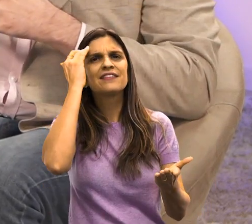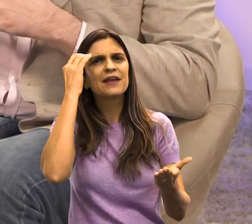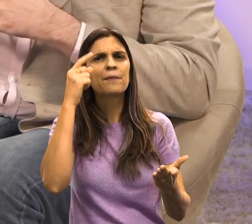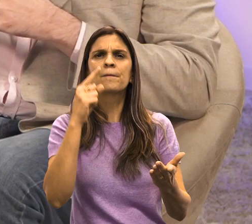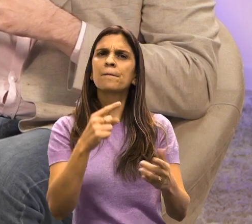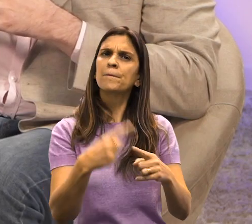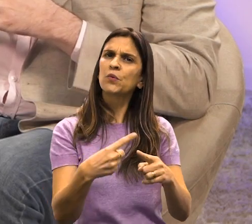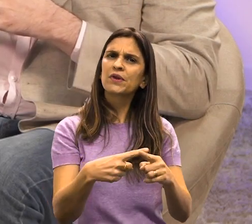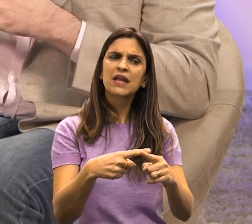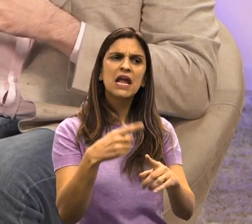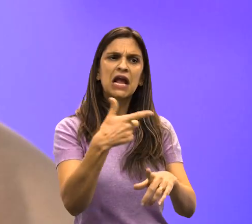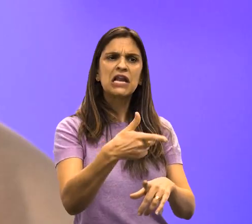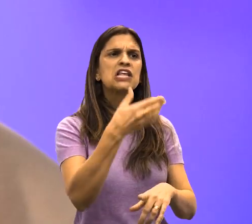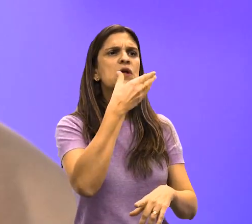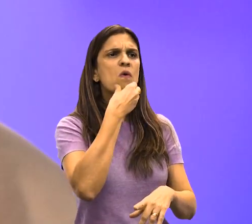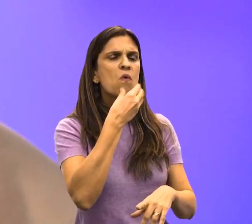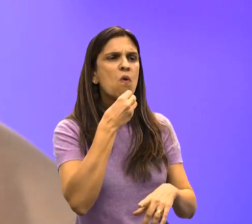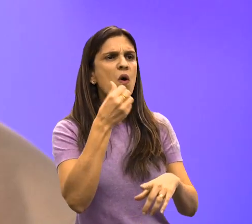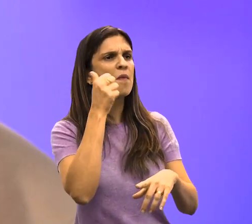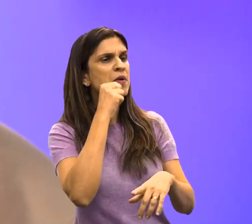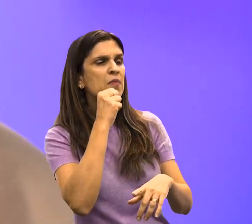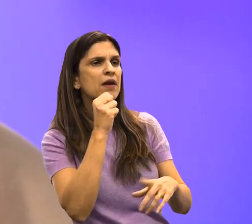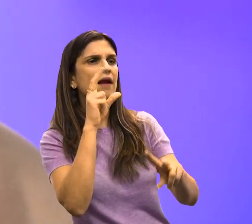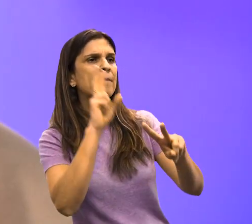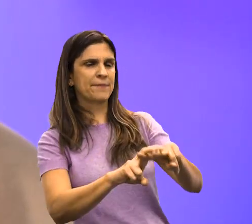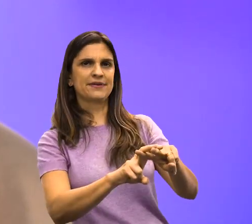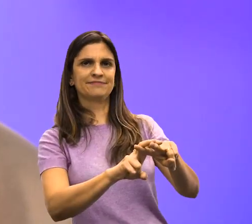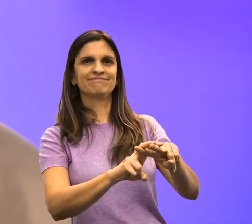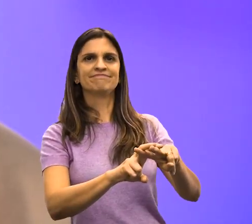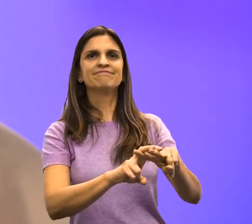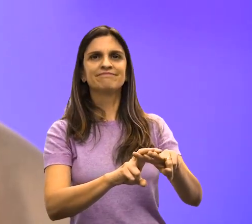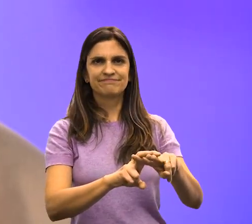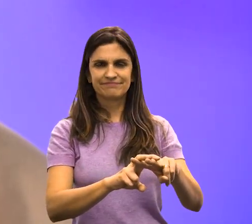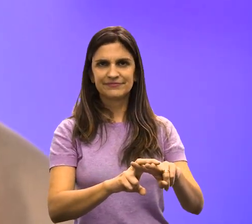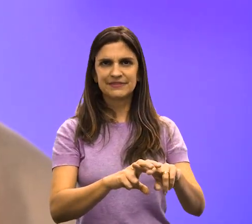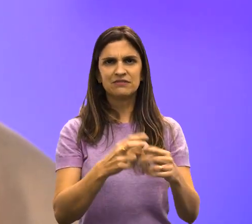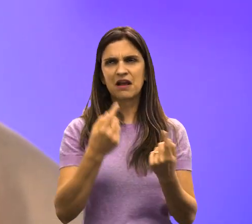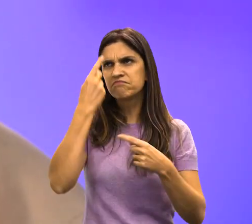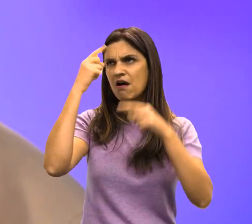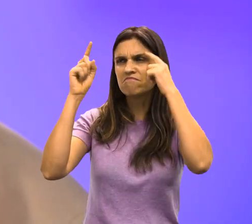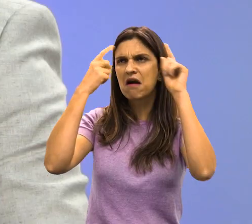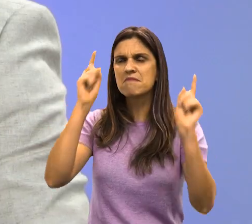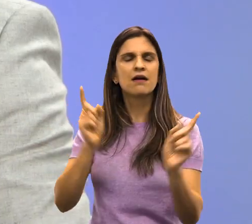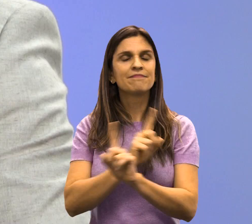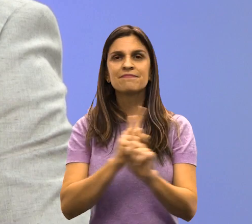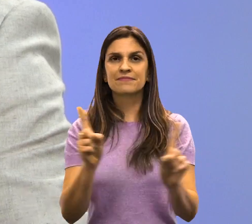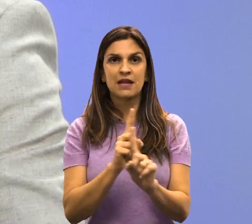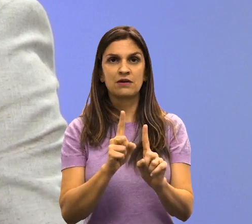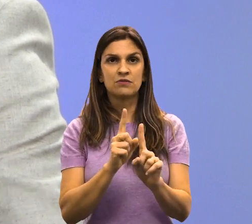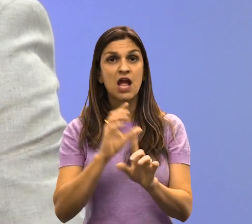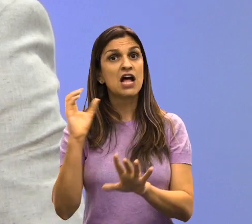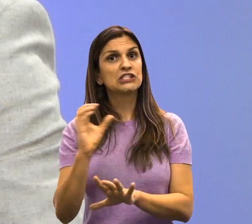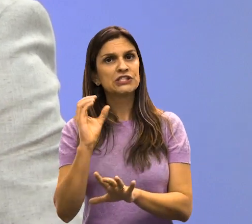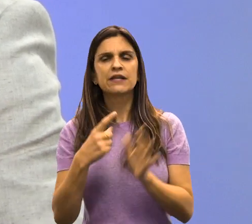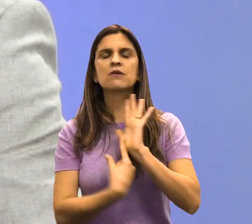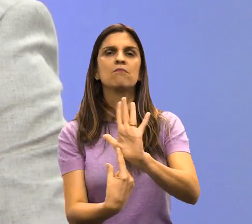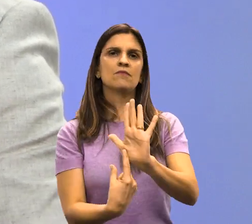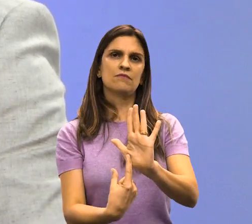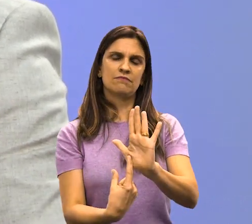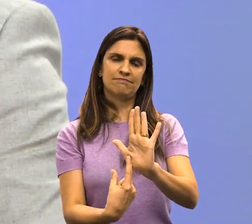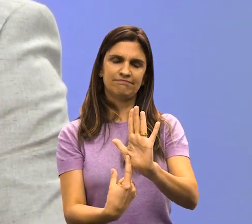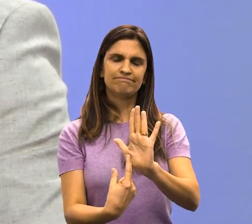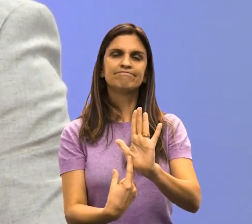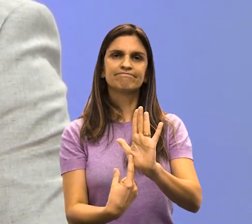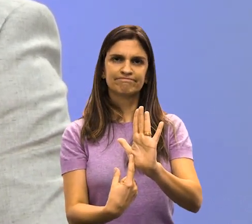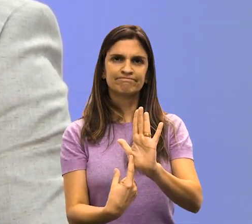lá. A estatística aponta, né? Aponta. Isso é indicadores, isso não é invenção do professor Juari, isso é ciência,